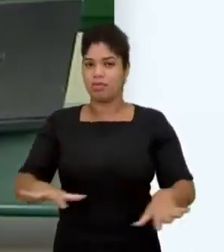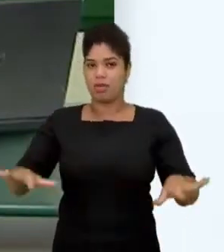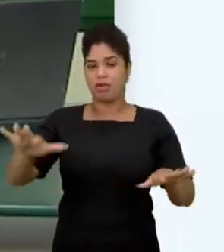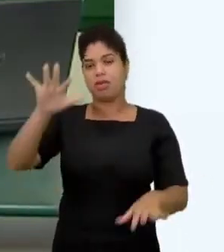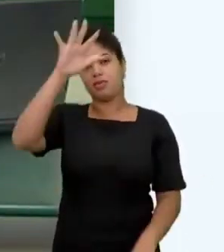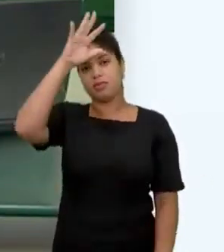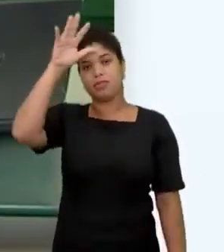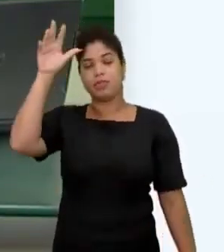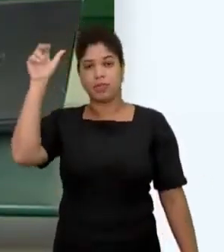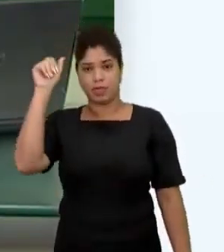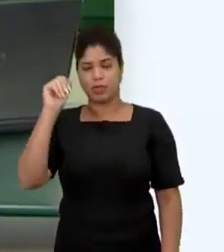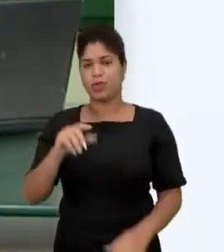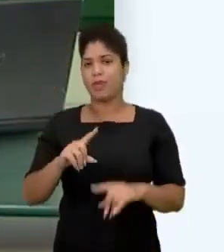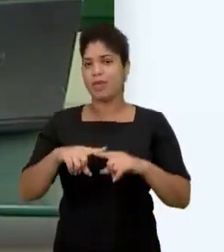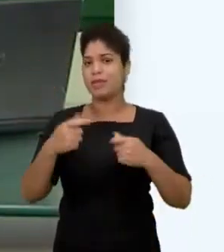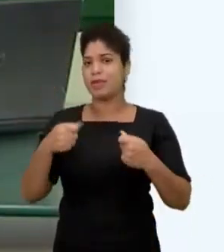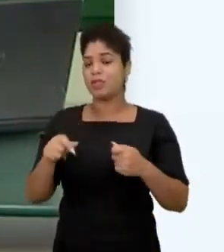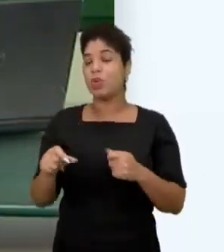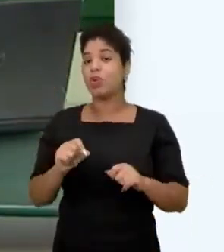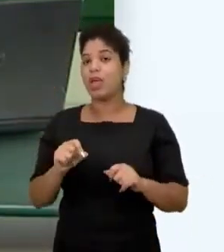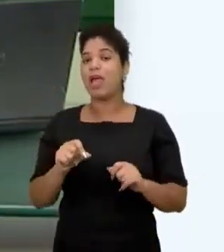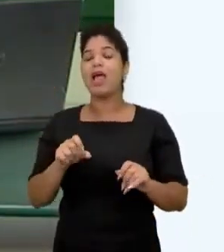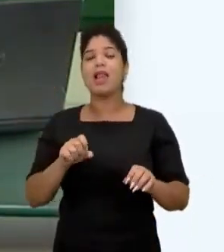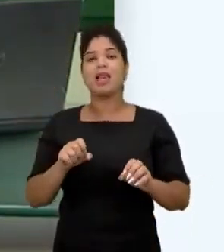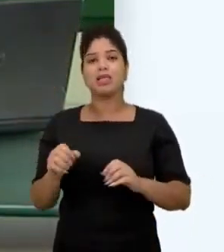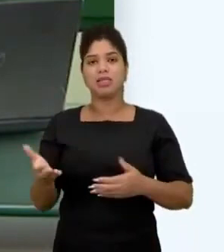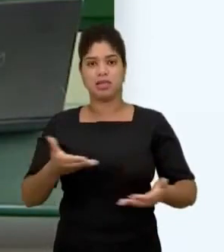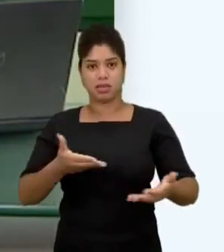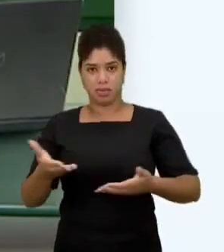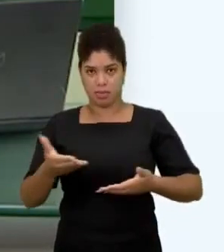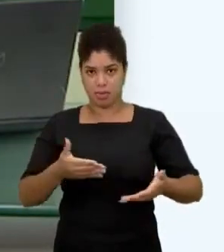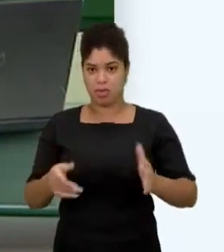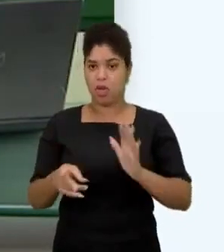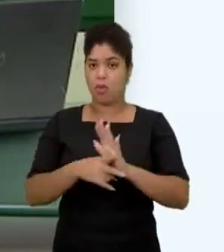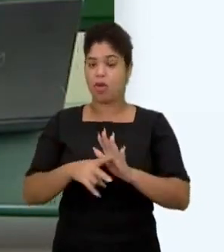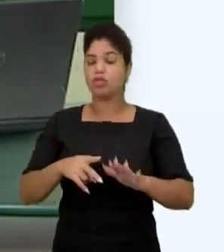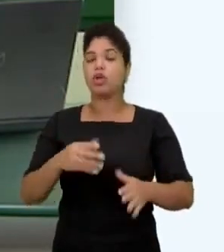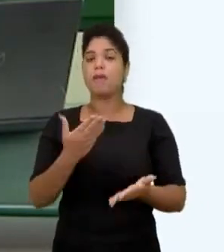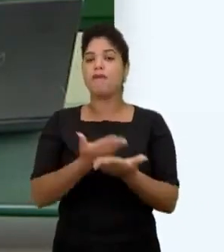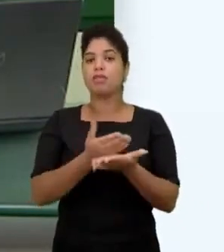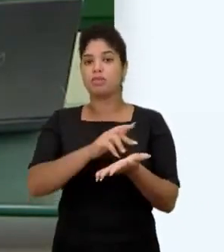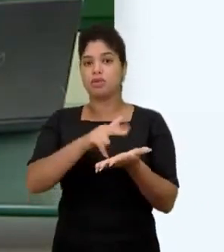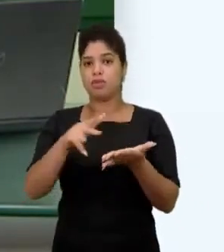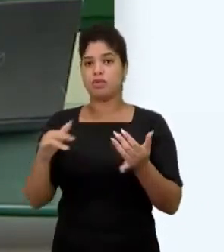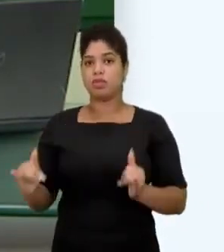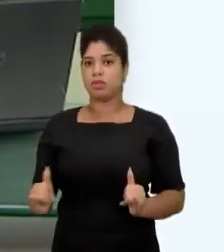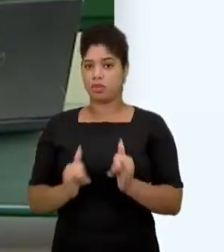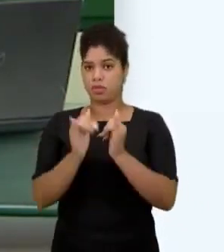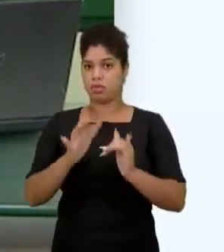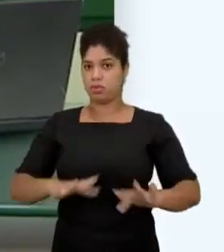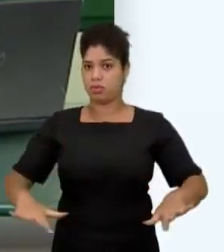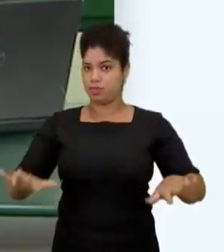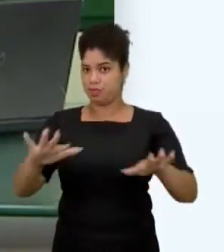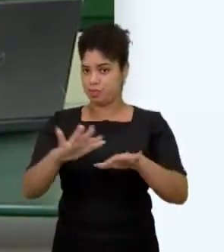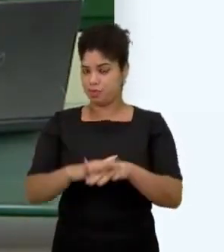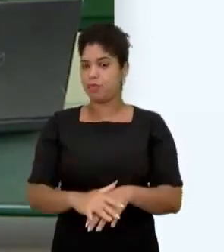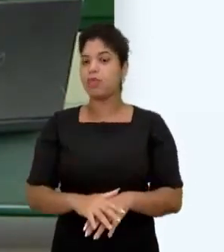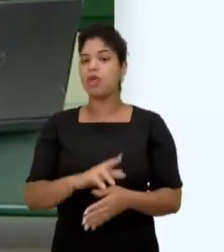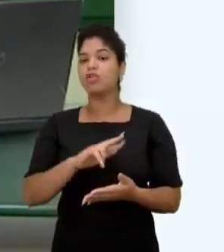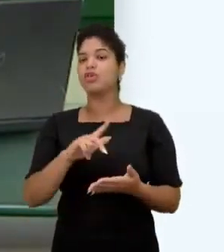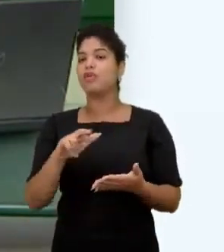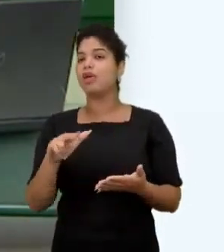parte do processo de licenciamento ambiental para a construção de novas hidrelétricas na região. Os empreendimentos querem